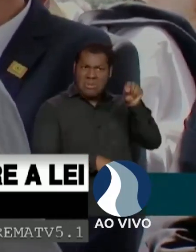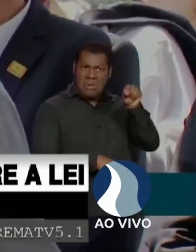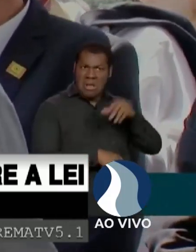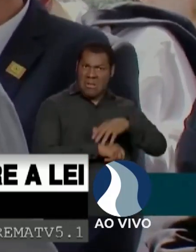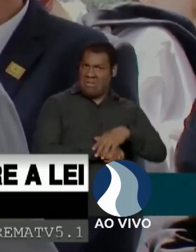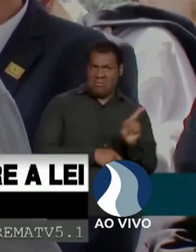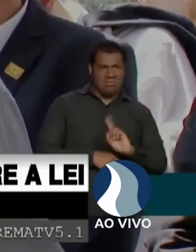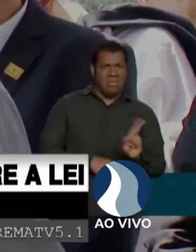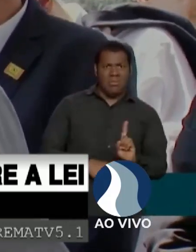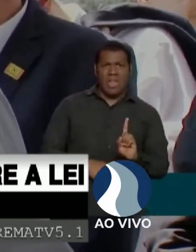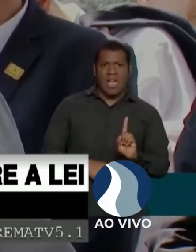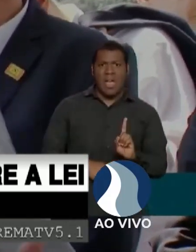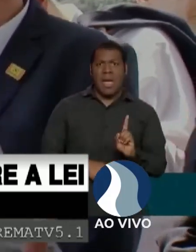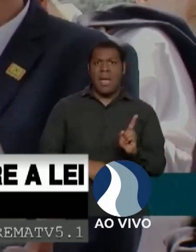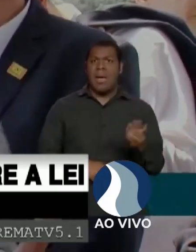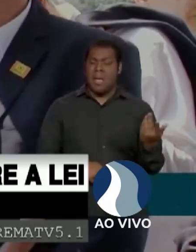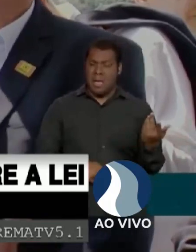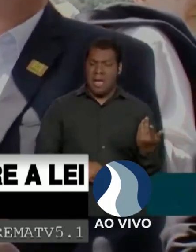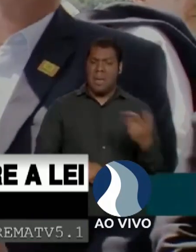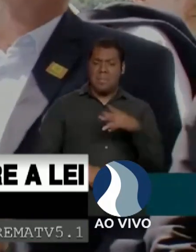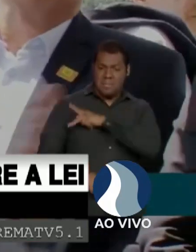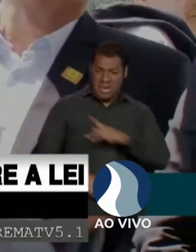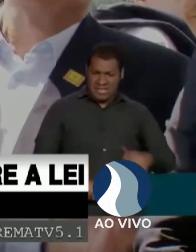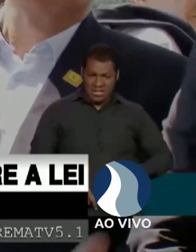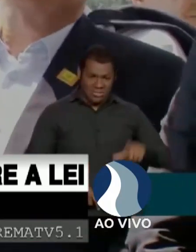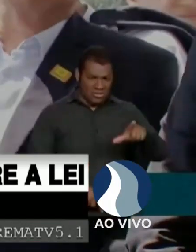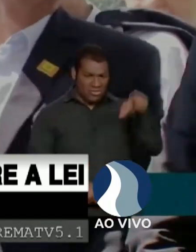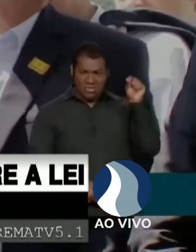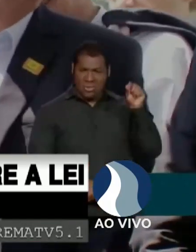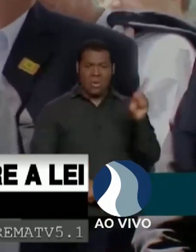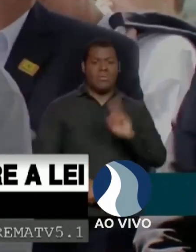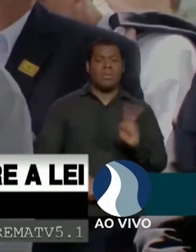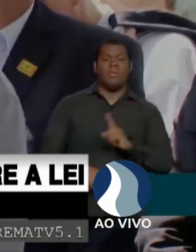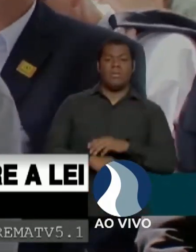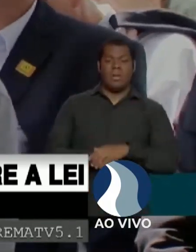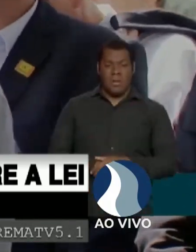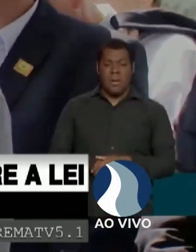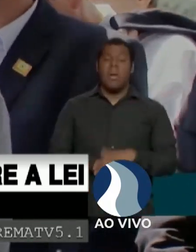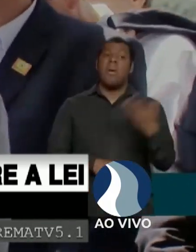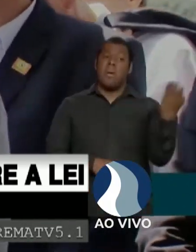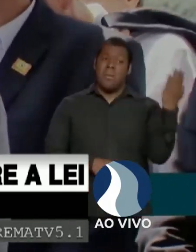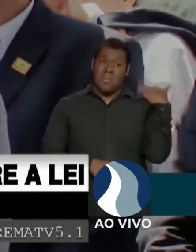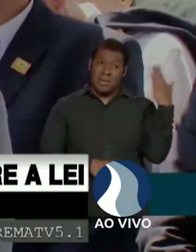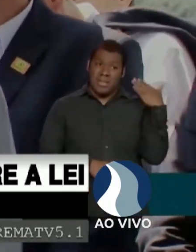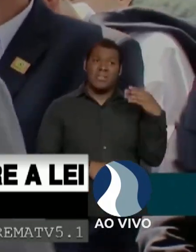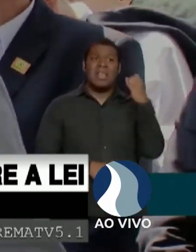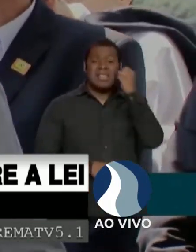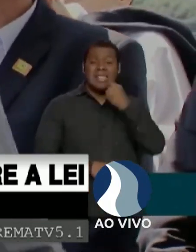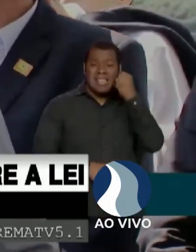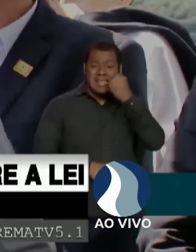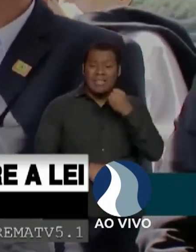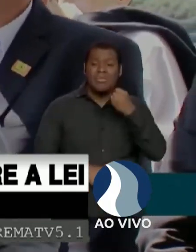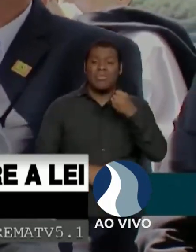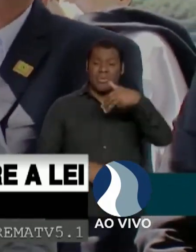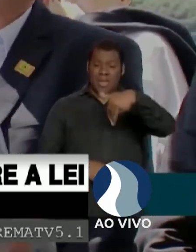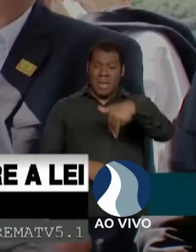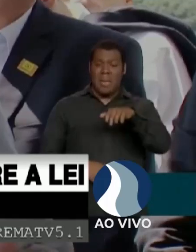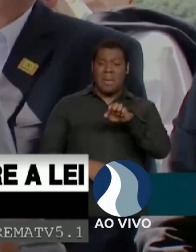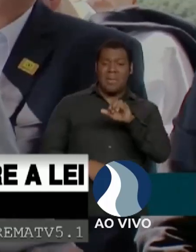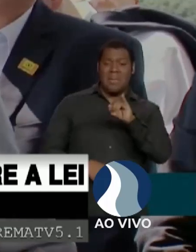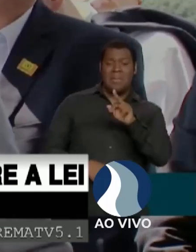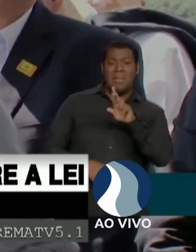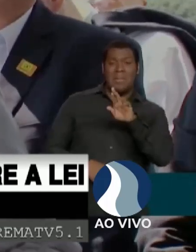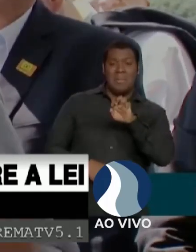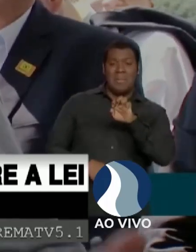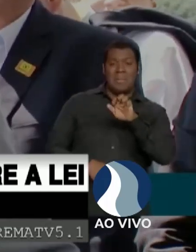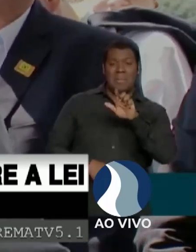indicado pelo Senado. Quando eu tinha um Meirelles que era indicado meu, eu conversava com o Meirelles. Mas agora, se o